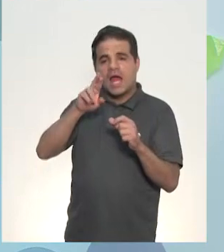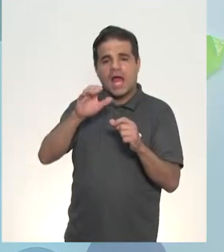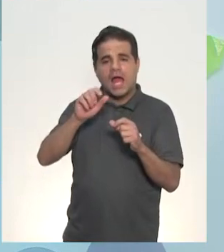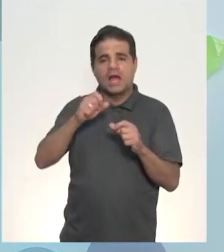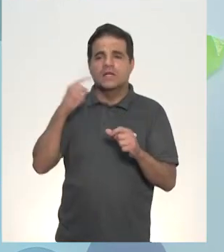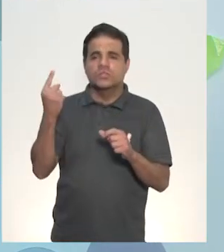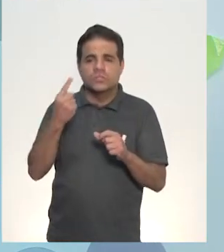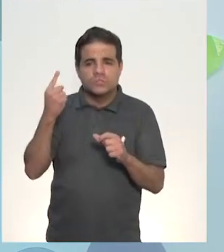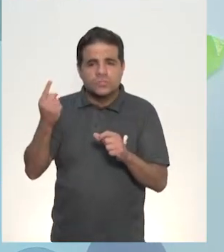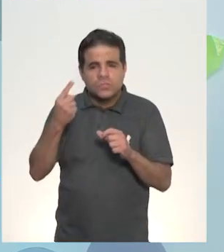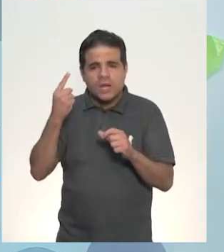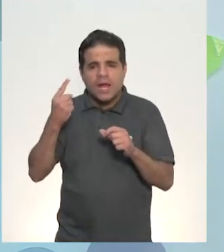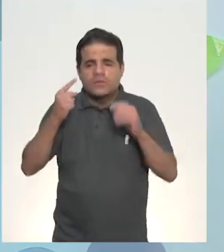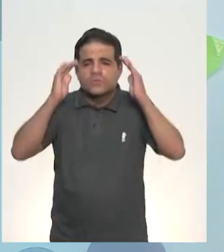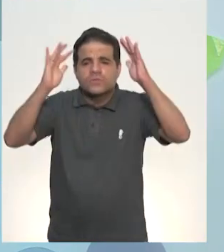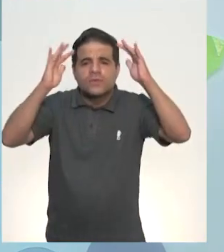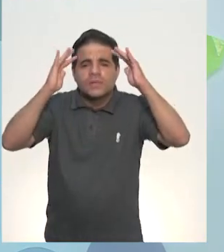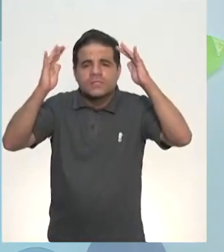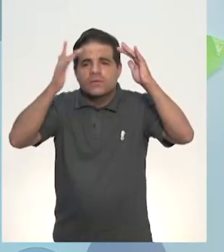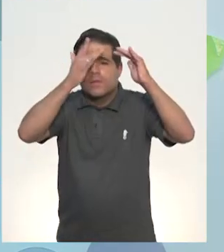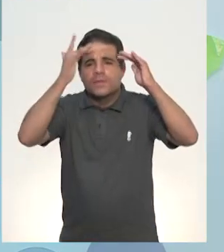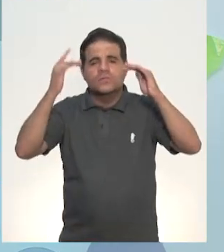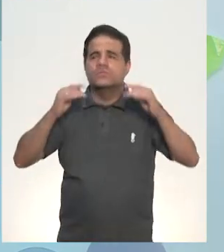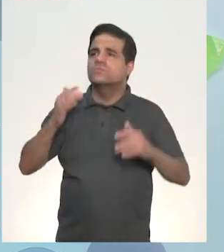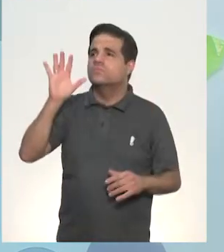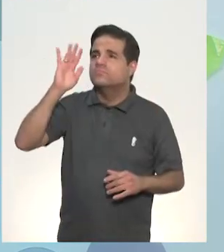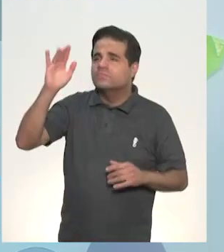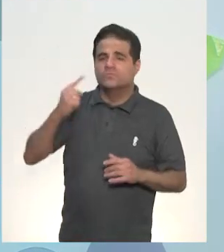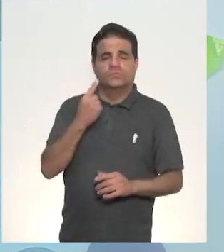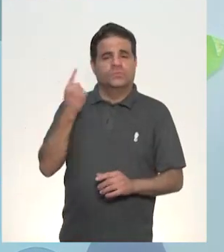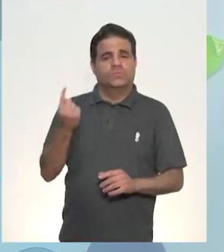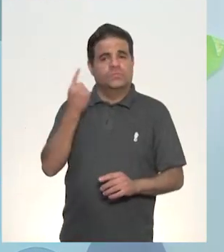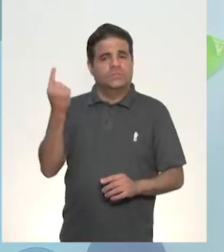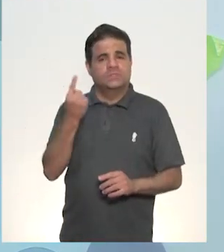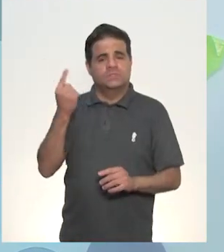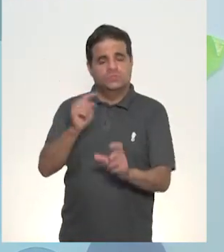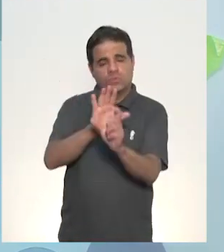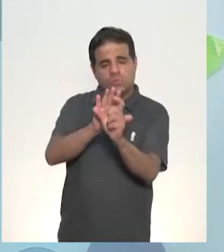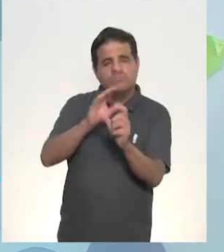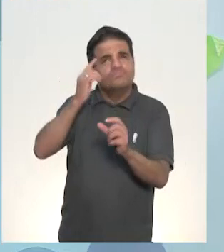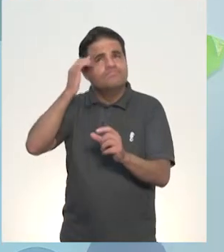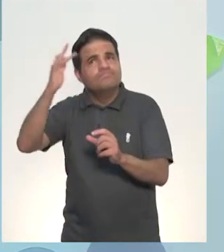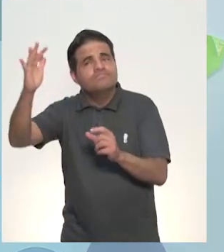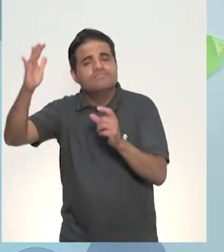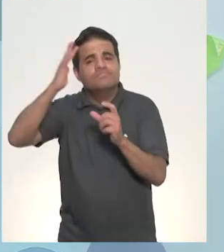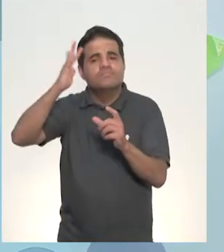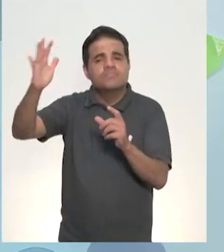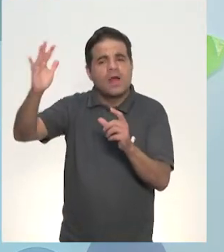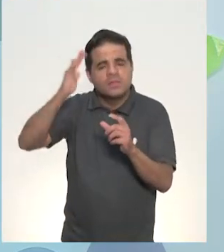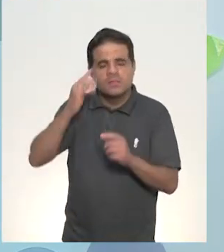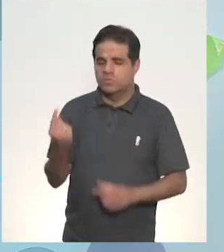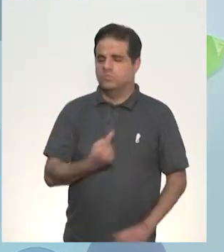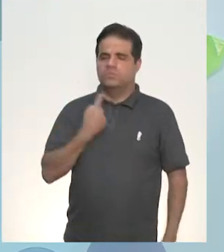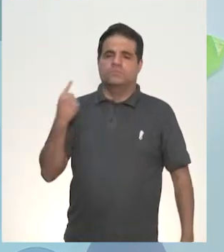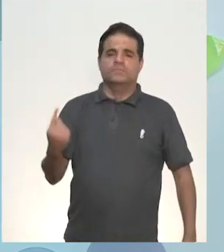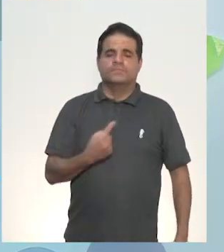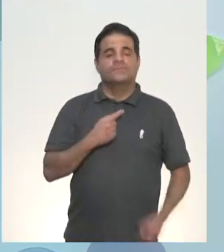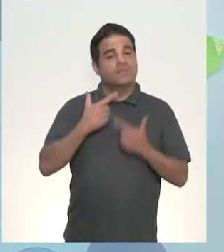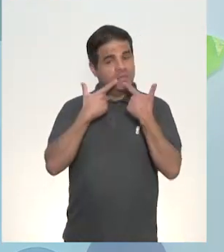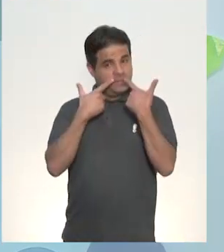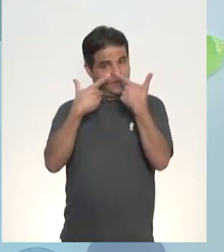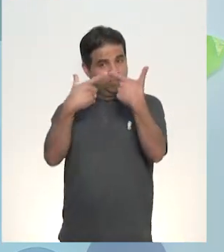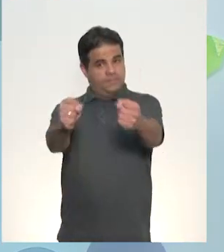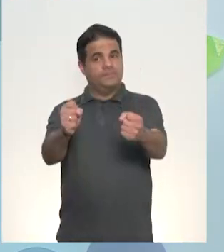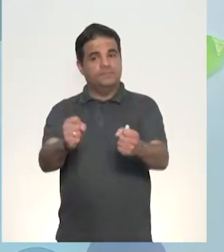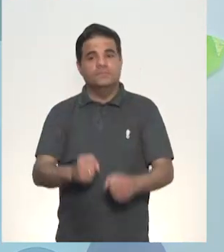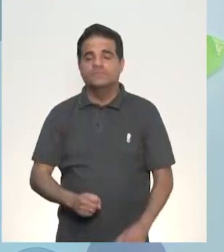vai imaginar uma pessoa chamada arcanjo estar lá sozinho. Você vai imaginar um anjo solitário. Então, uma linguagem que